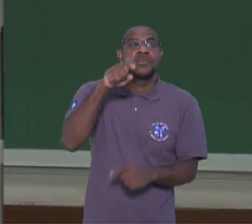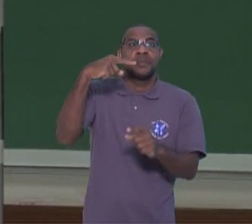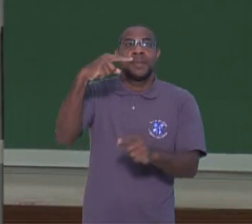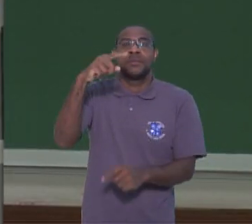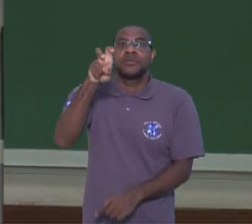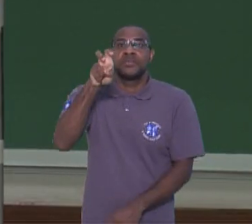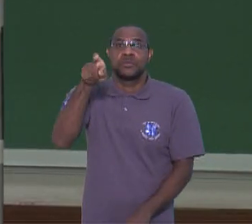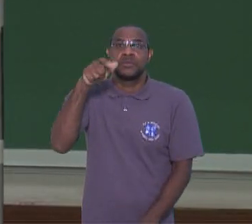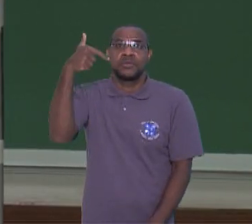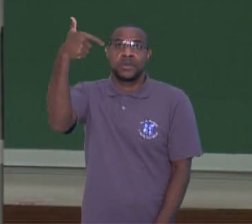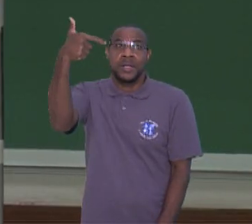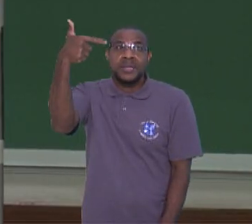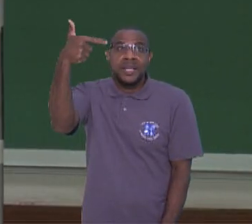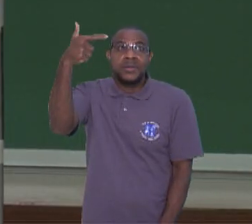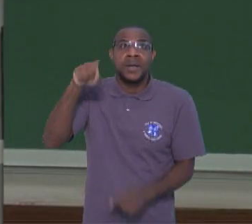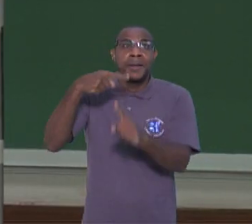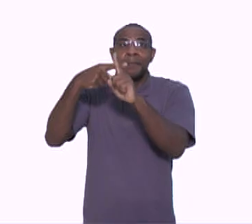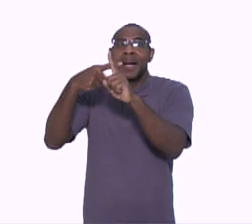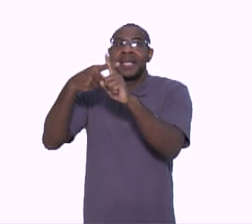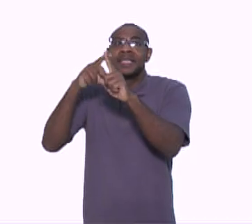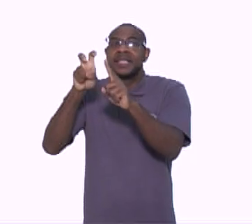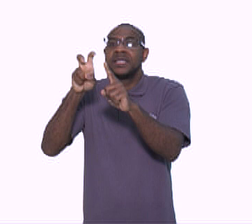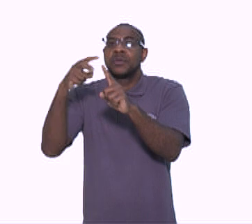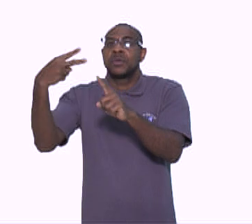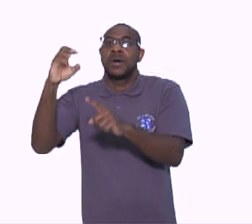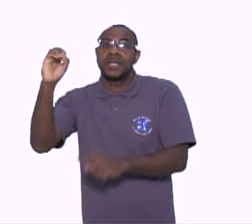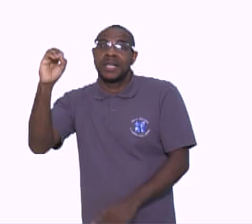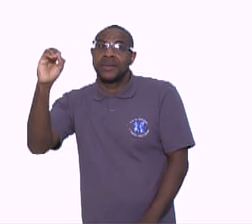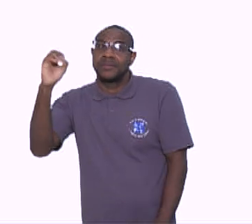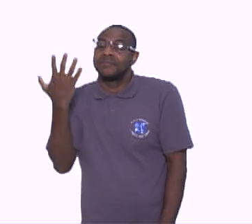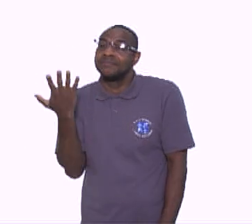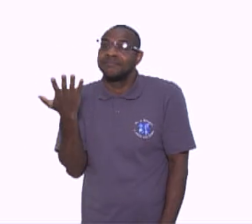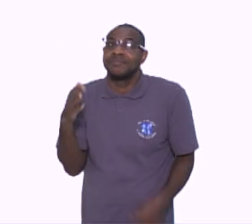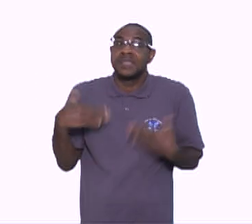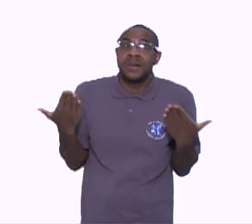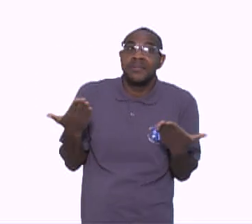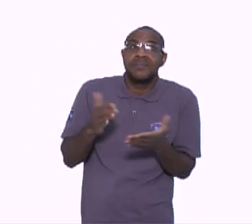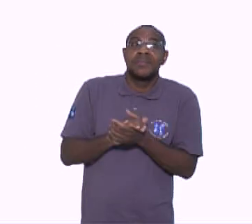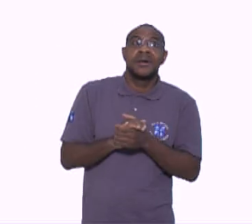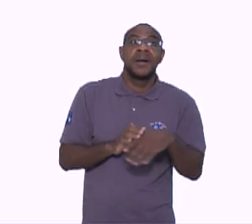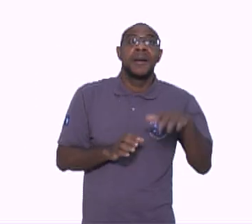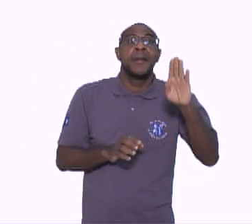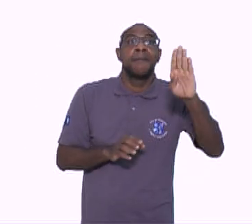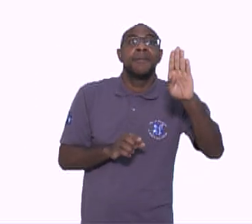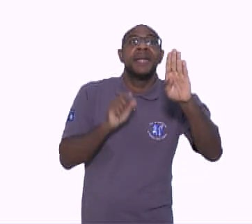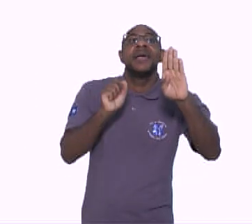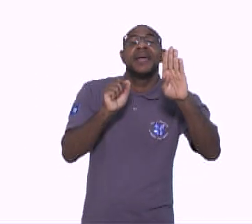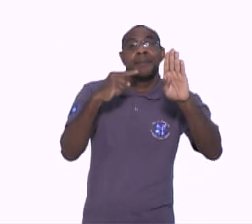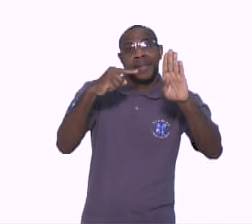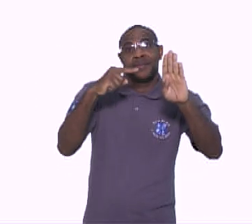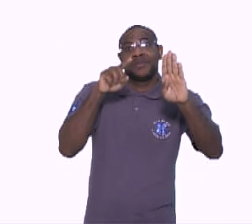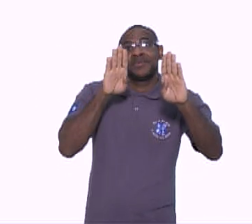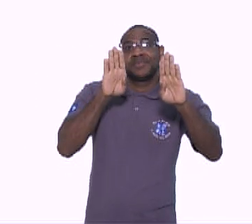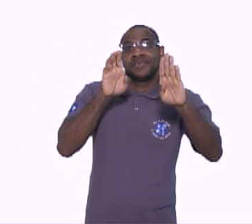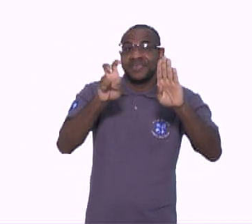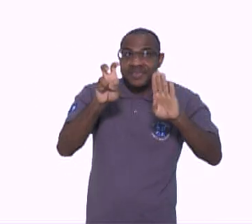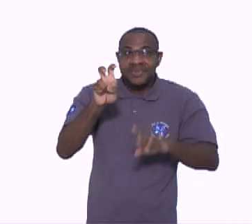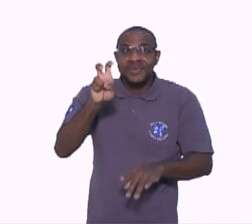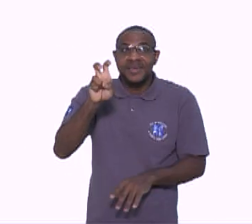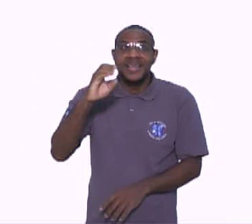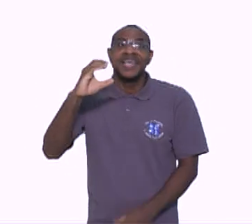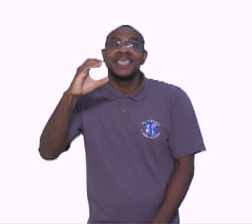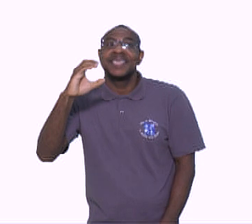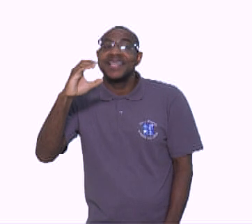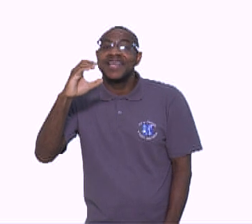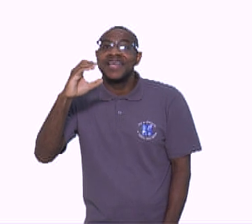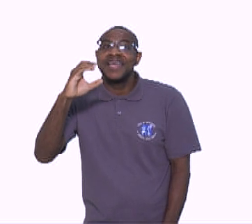menos 5x ao quadrado mais 5 igual a zero. Bom, então, o B menos 5,